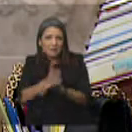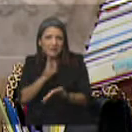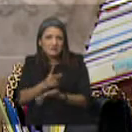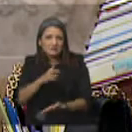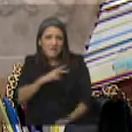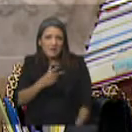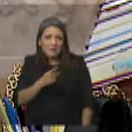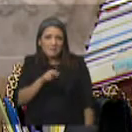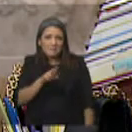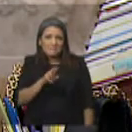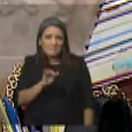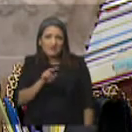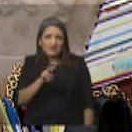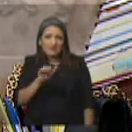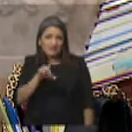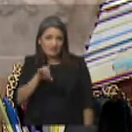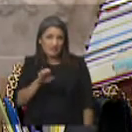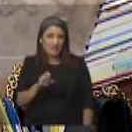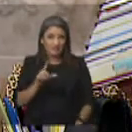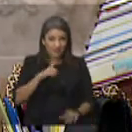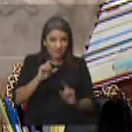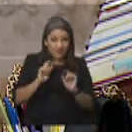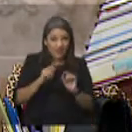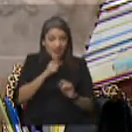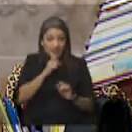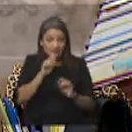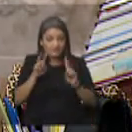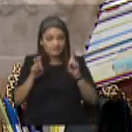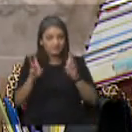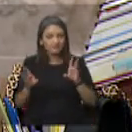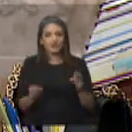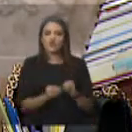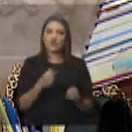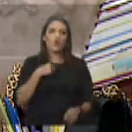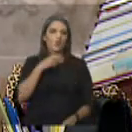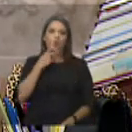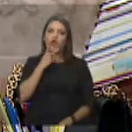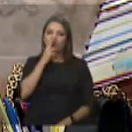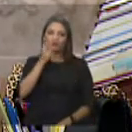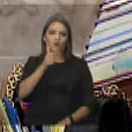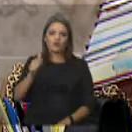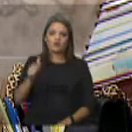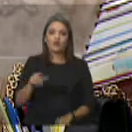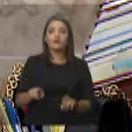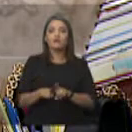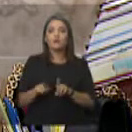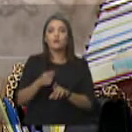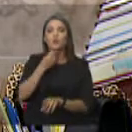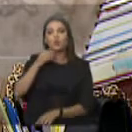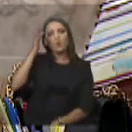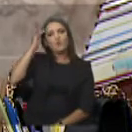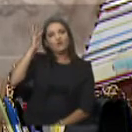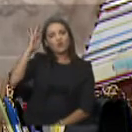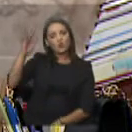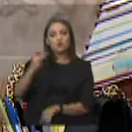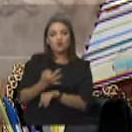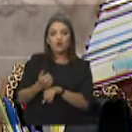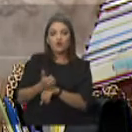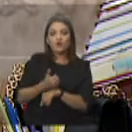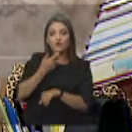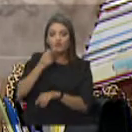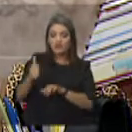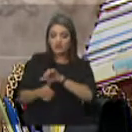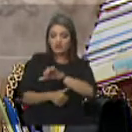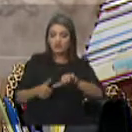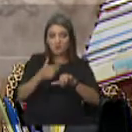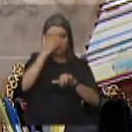privacidade. Eu acredito que não há mais. Maurício Ferraris, em âmbito filosófico, tem falado sobre a profunda transformação da ideia